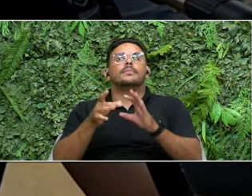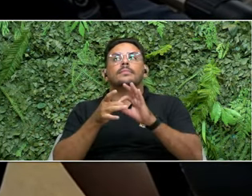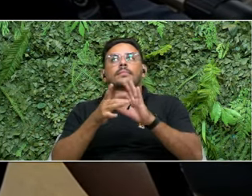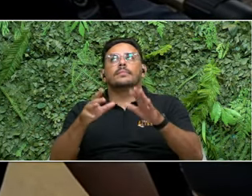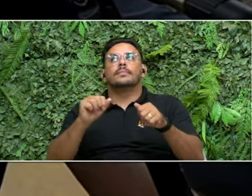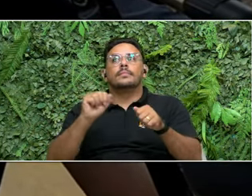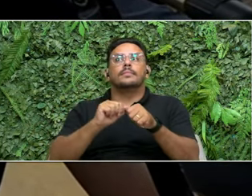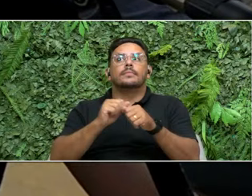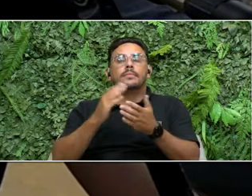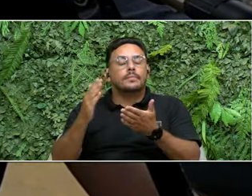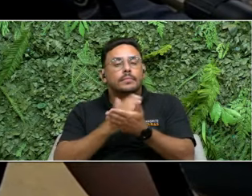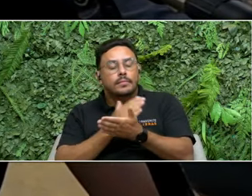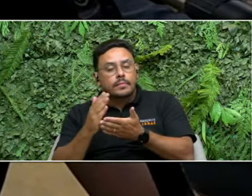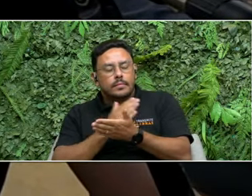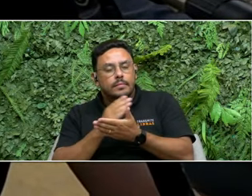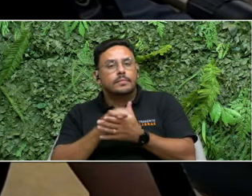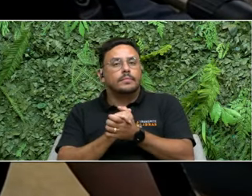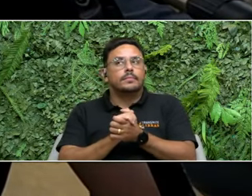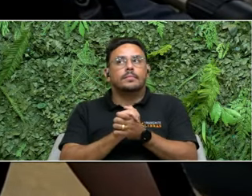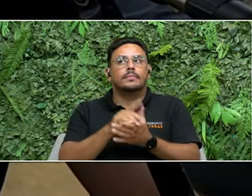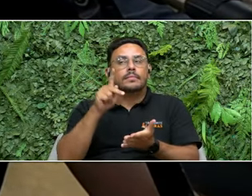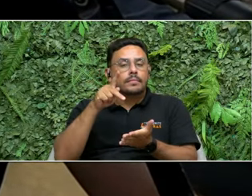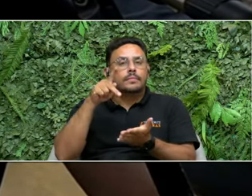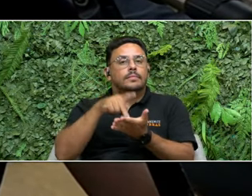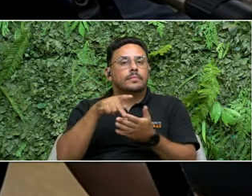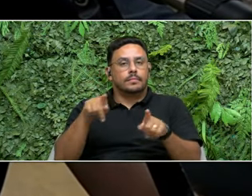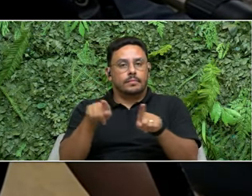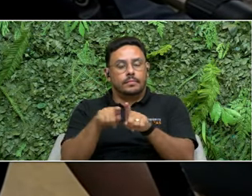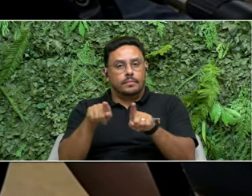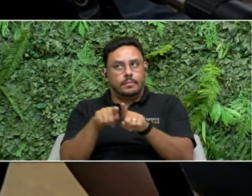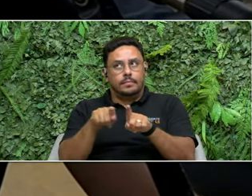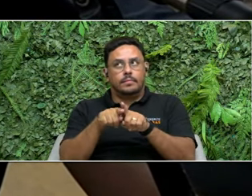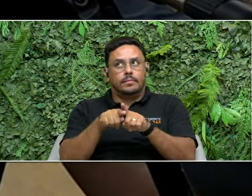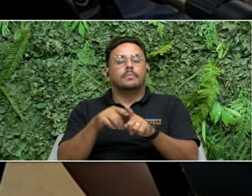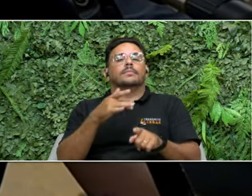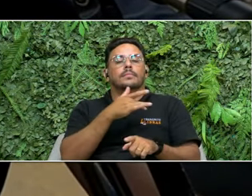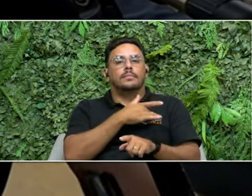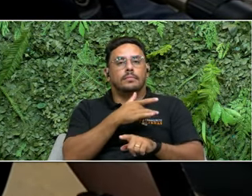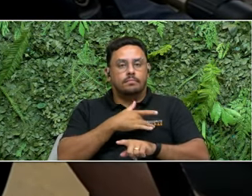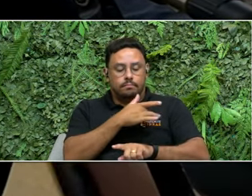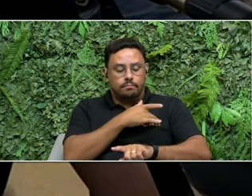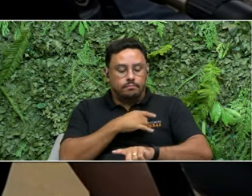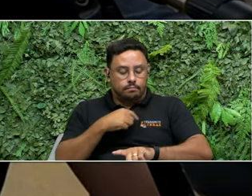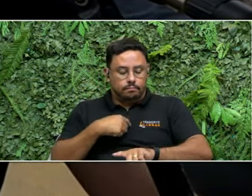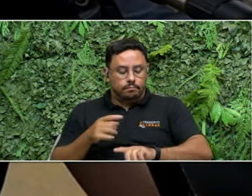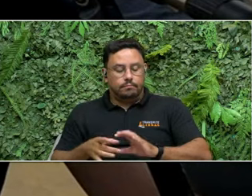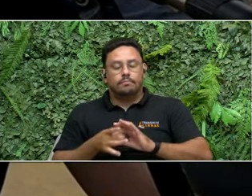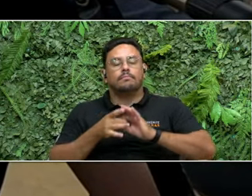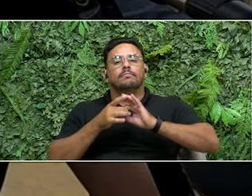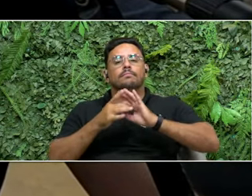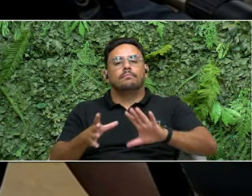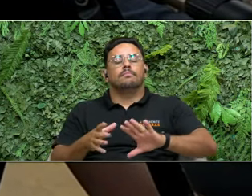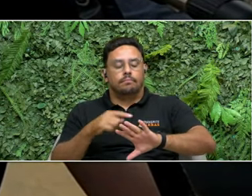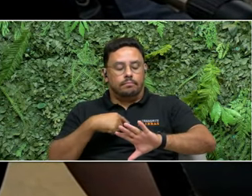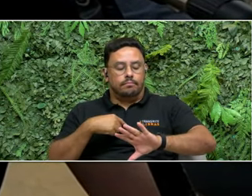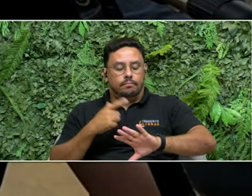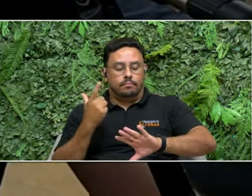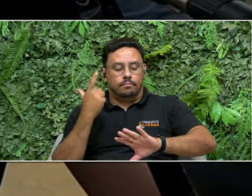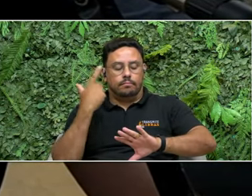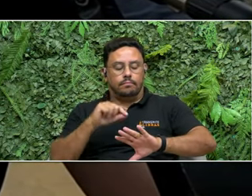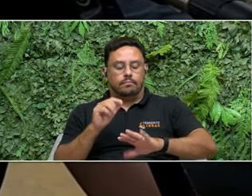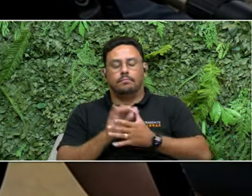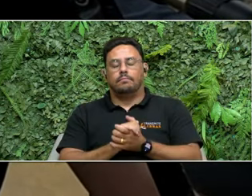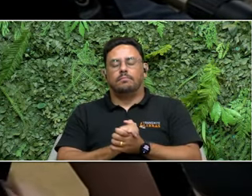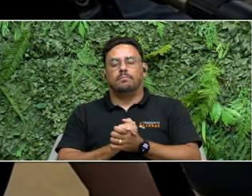conseguiu fazer algumas boas tabelas é é bem verdade também que o Cruzeiro a partir da isso disso dessa Liberdade do Mateus Pereira não conseguiu